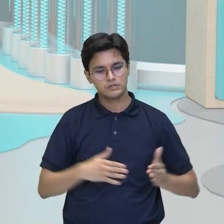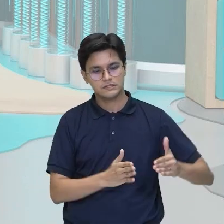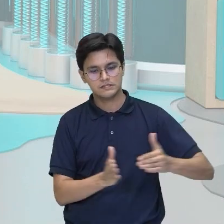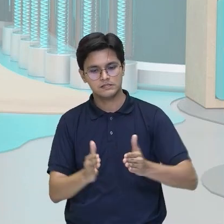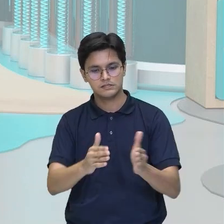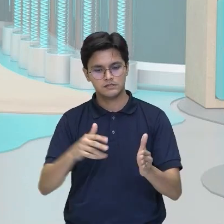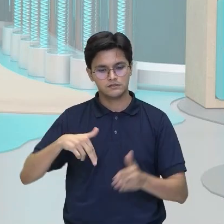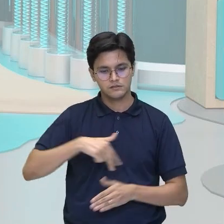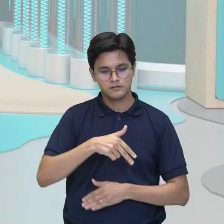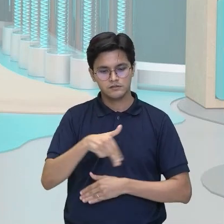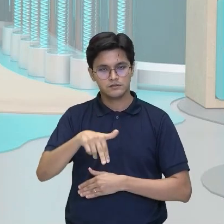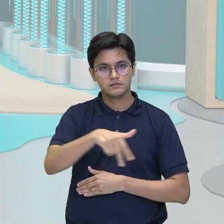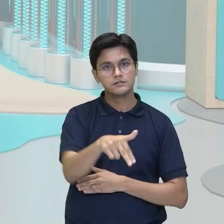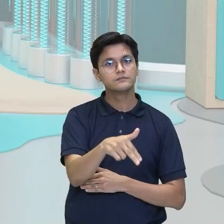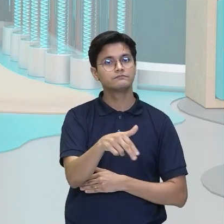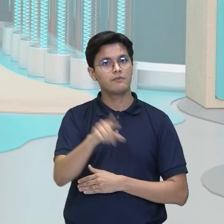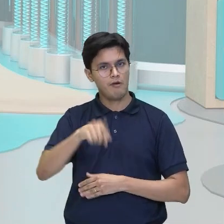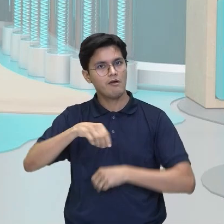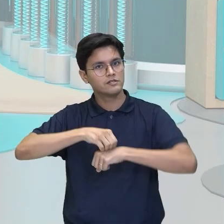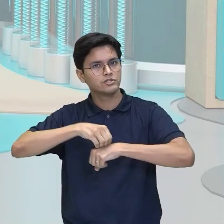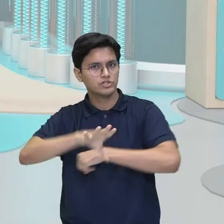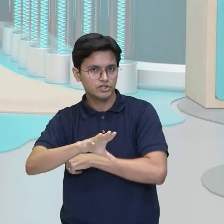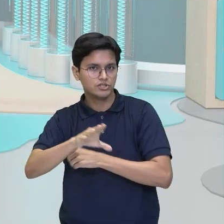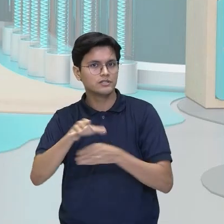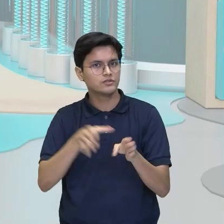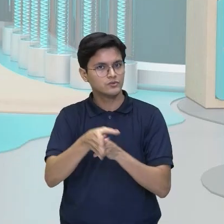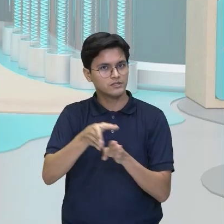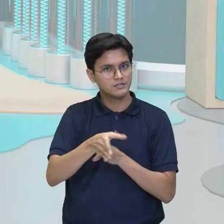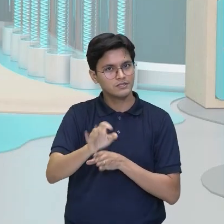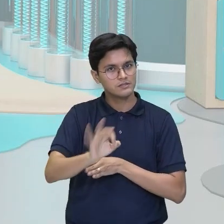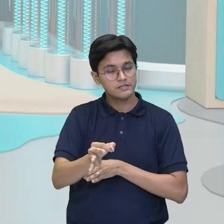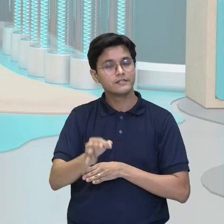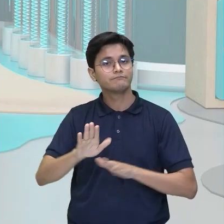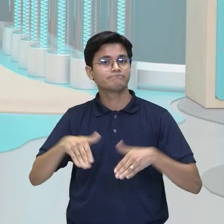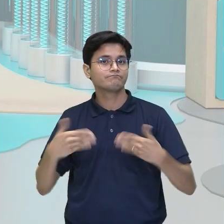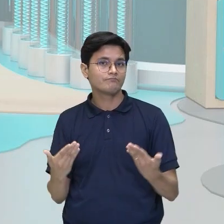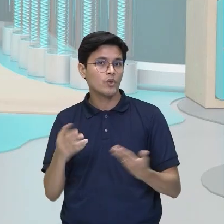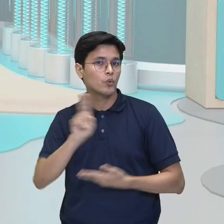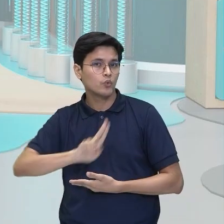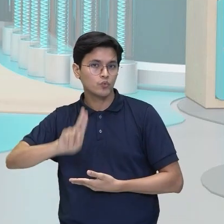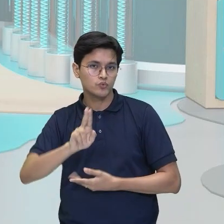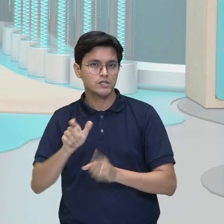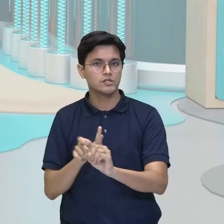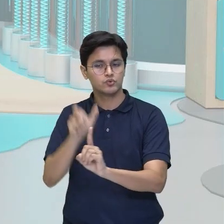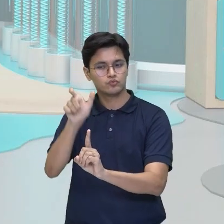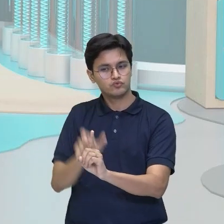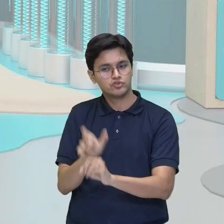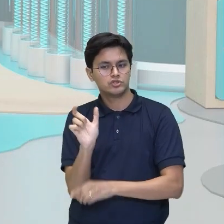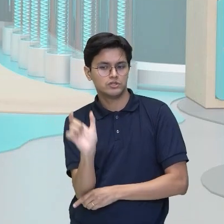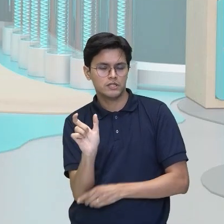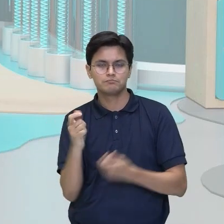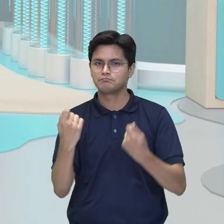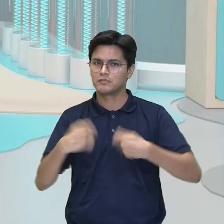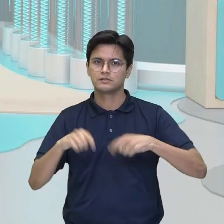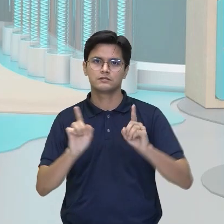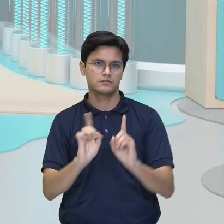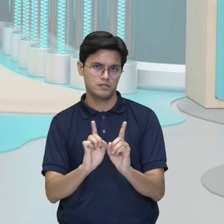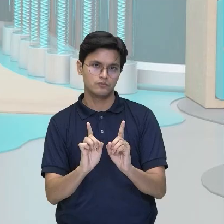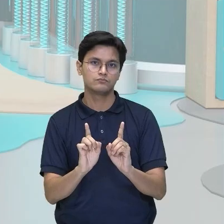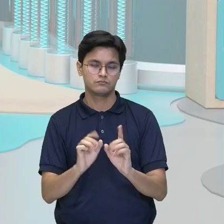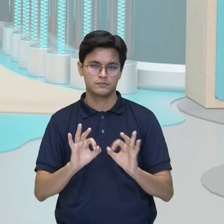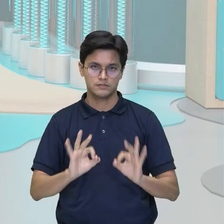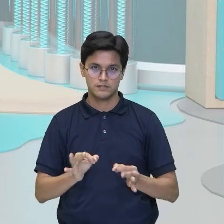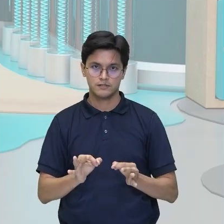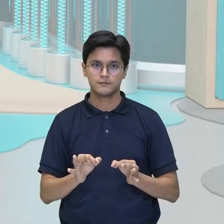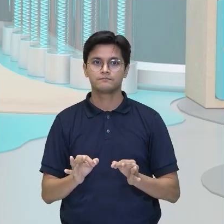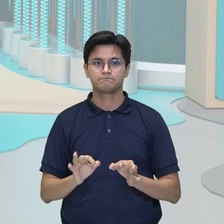estou sugerindo. E aí não precisa usar sujeito. Não usa he, she ou it. Vejam então que